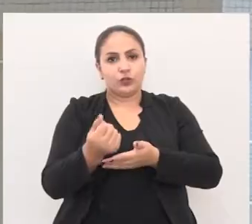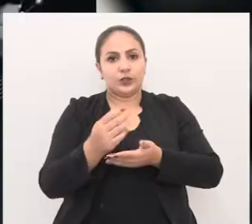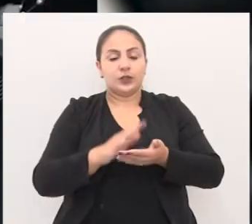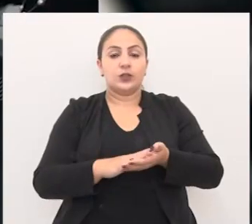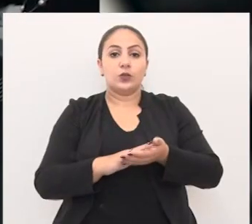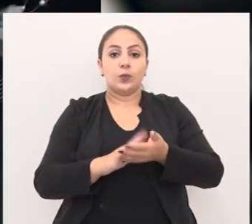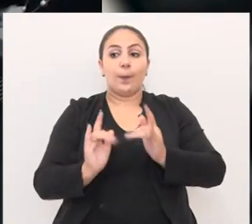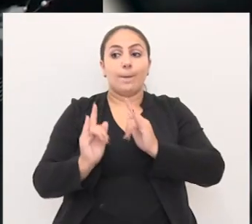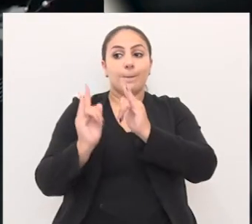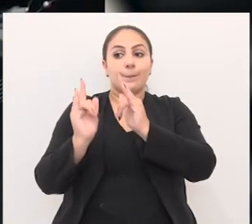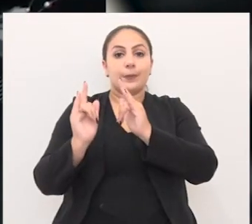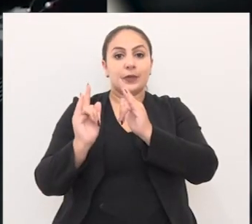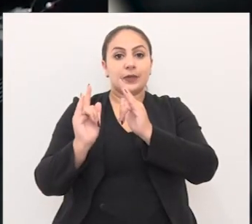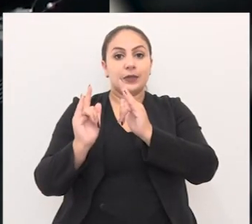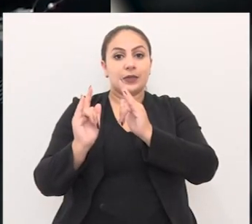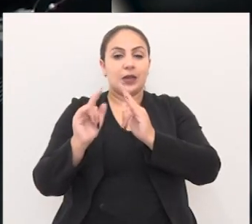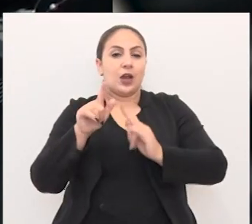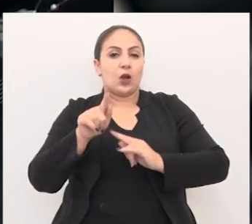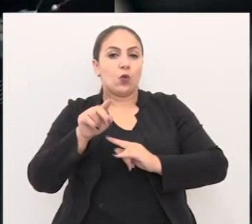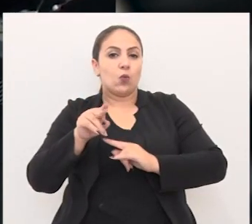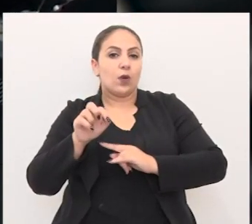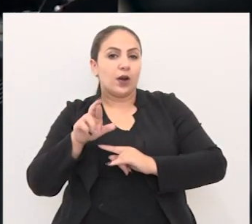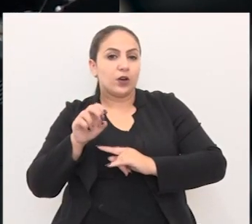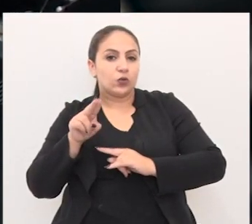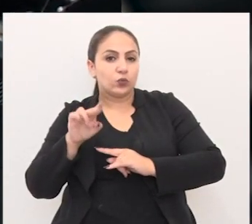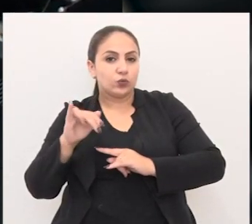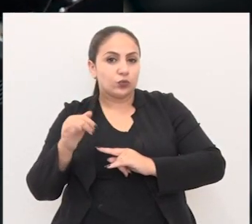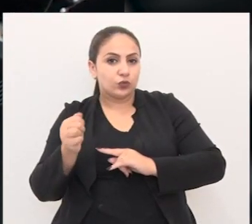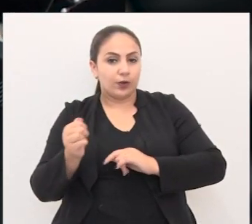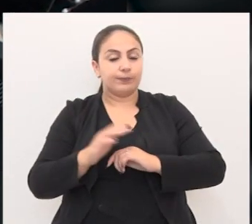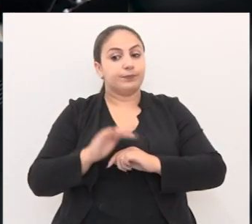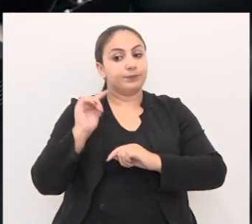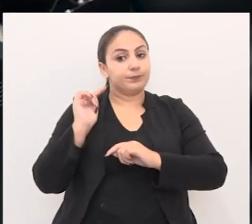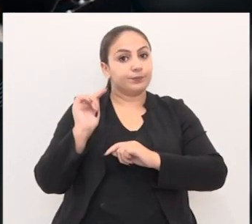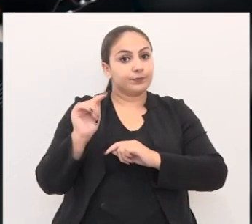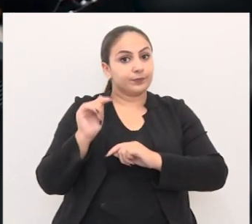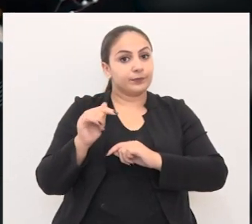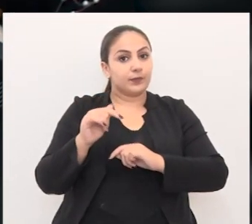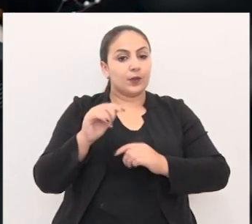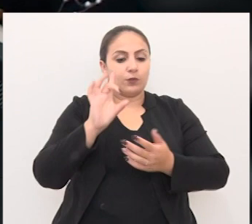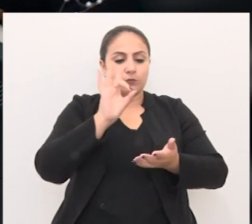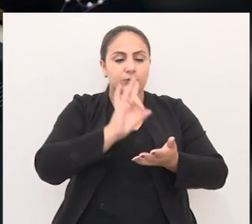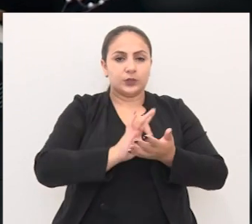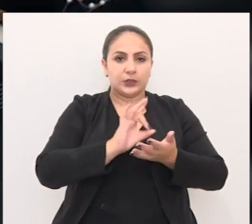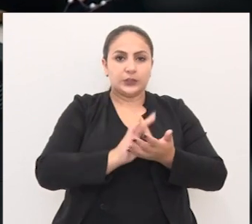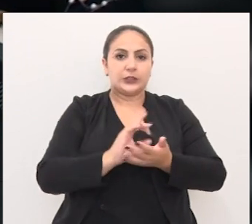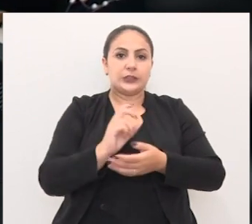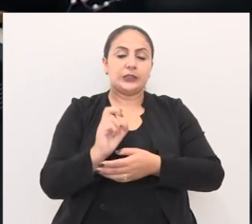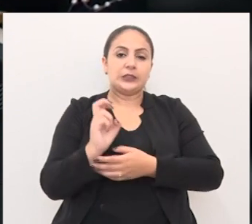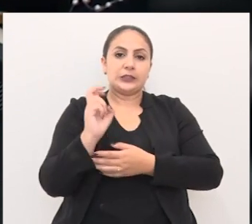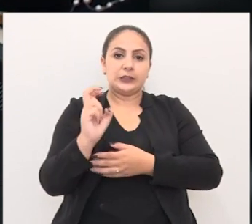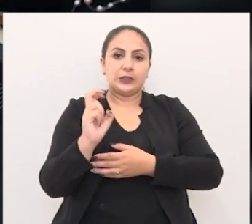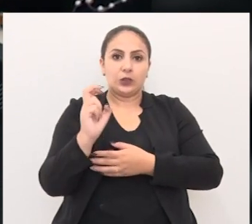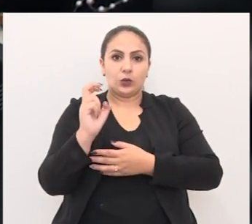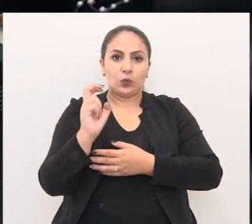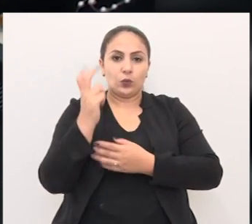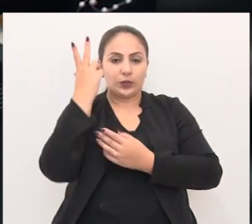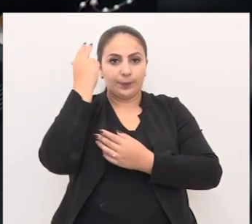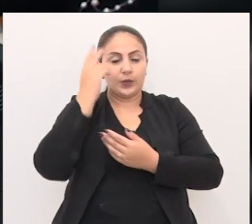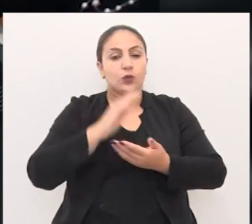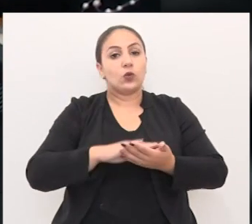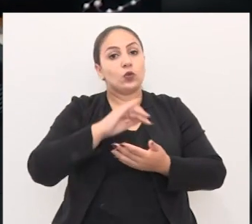Guarujá. O mandado para o regime fechado foi decretado no dia 5 de abril pelo juiz Sérgio Moro,